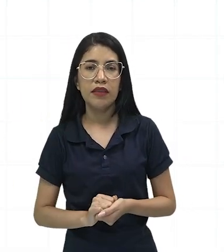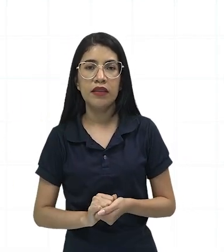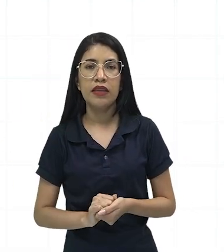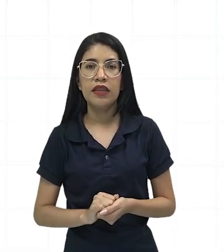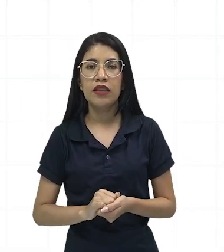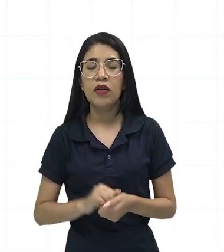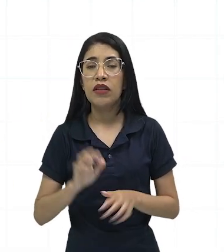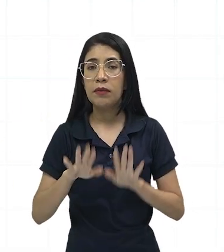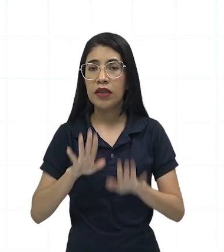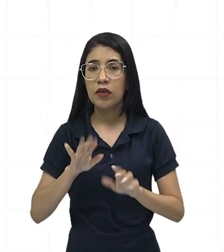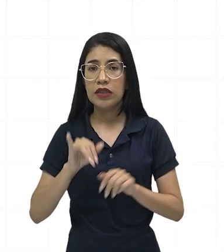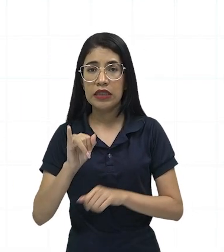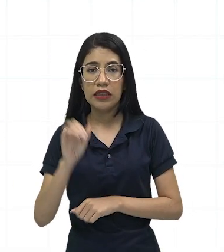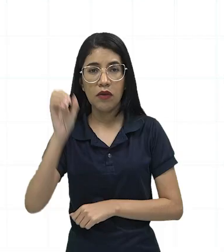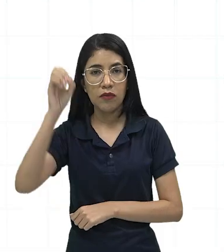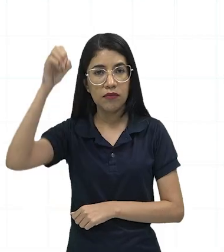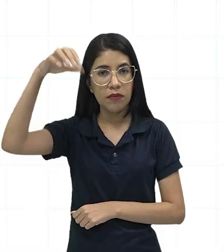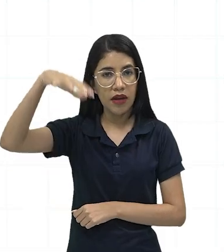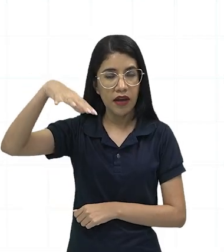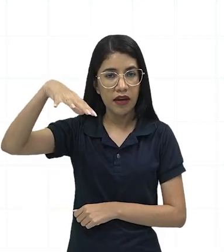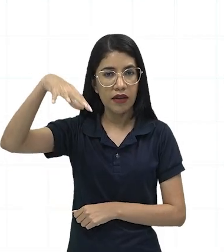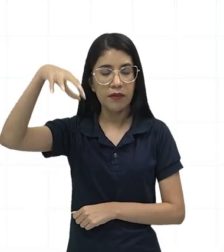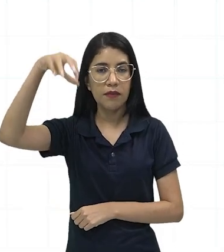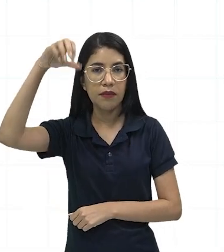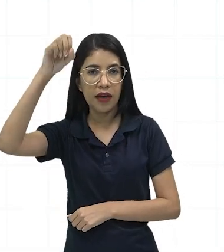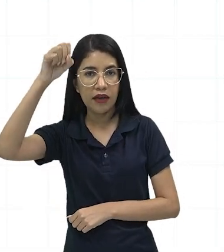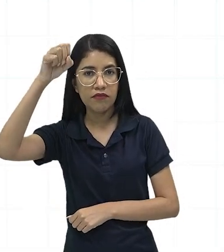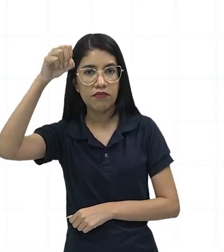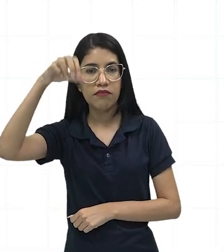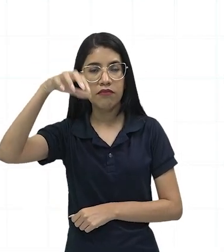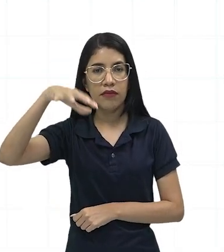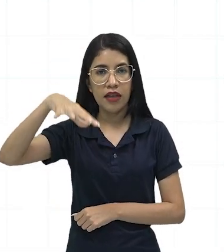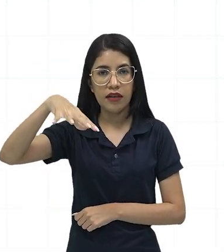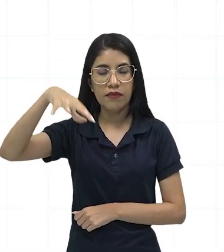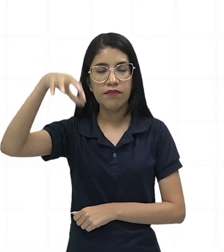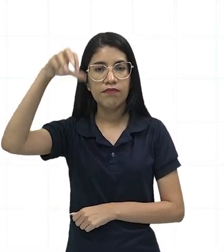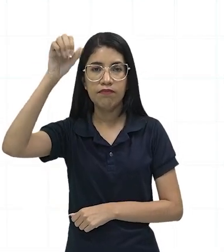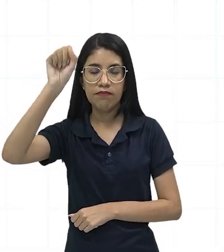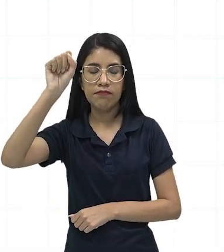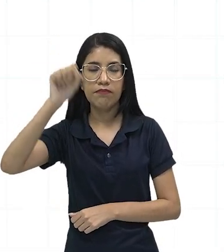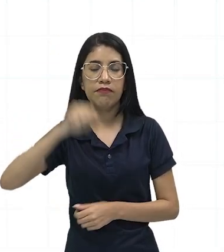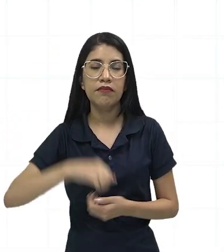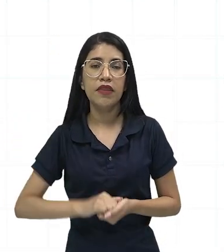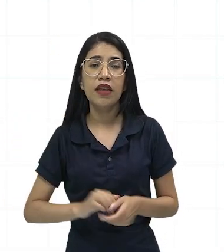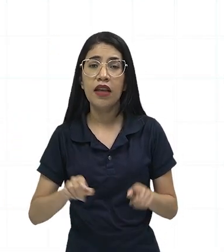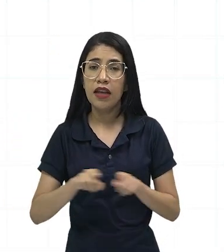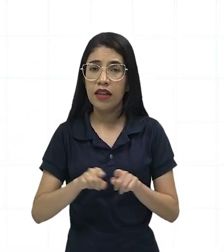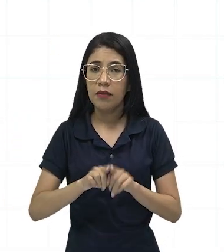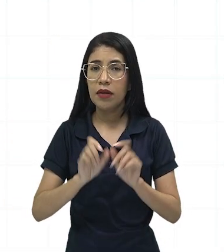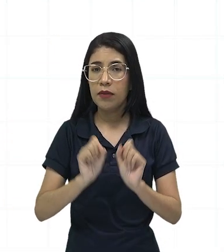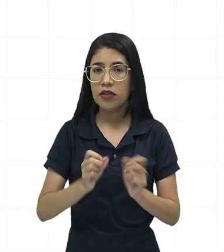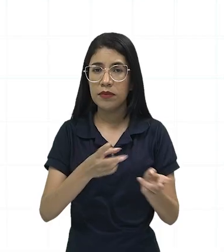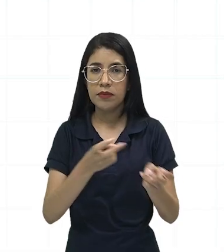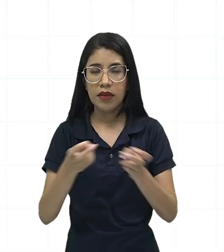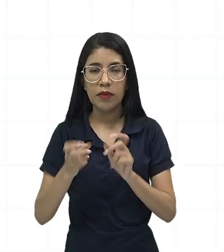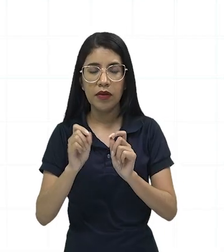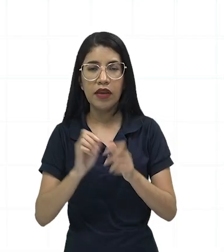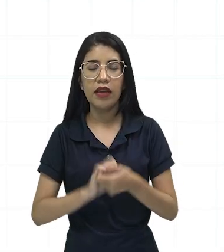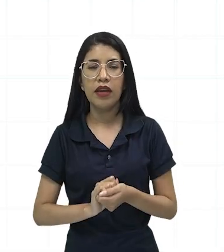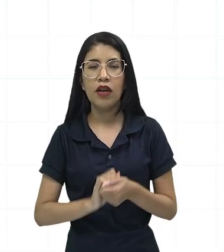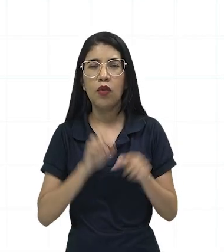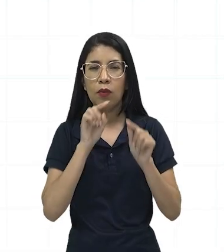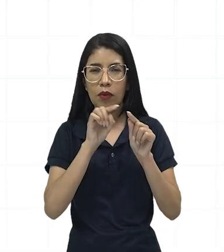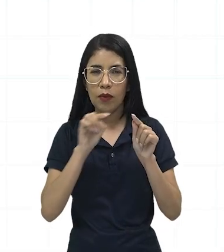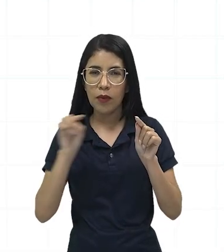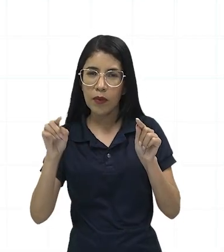desligo a lâmpada, ela começa a se acender ou se apagar. E vocês também estão vendo aí umas bolinhas